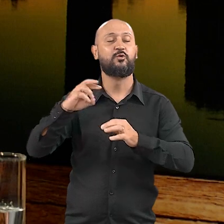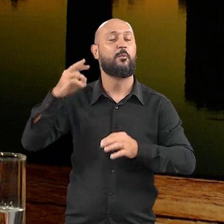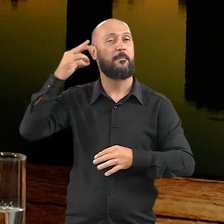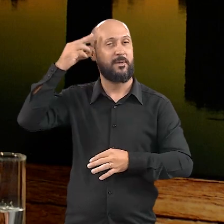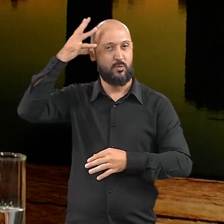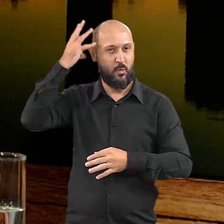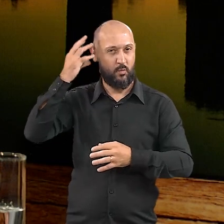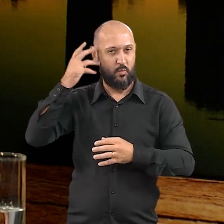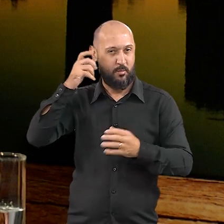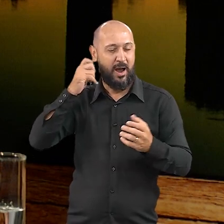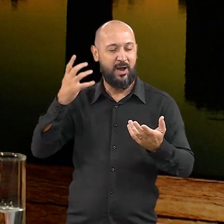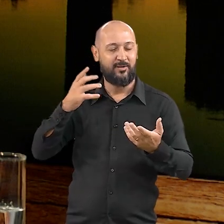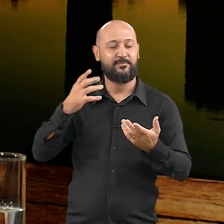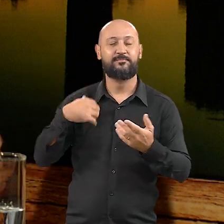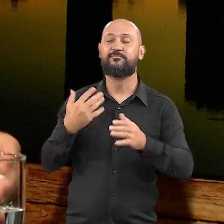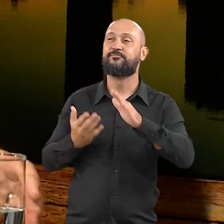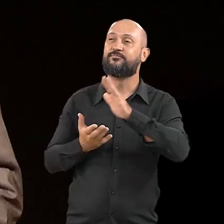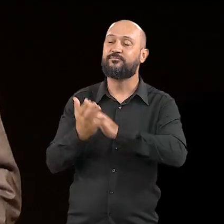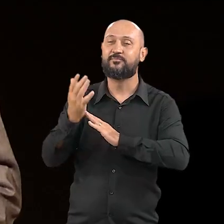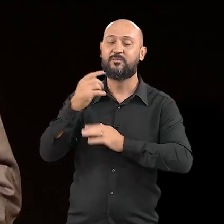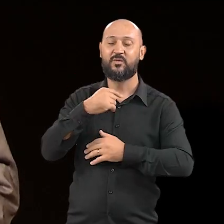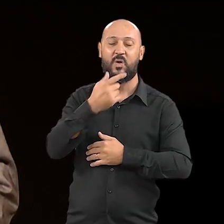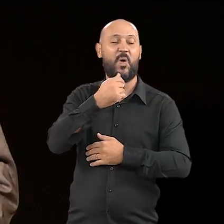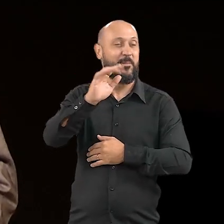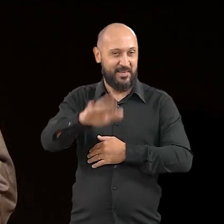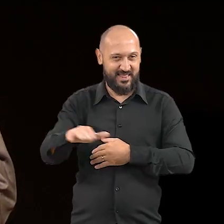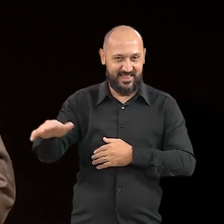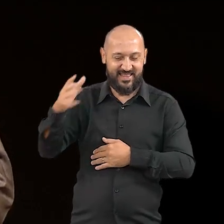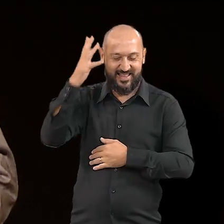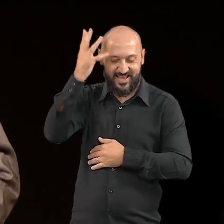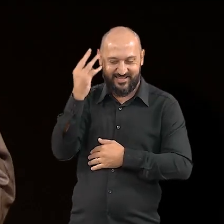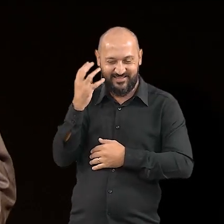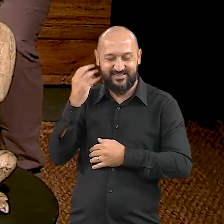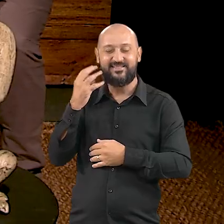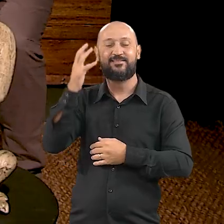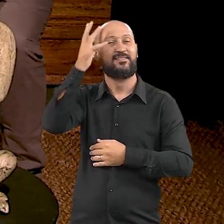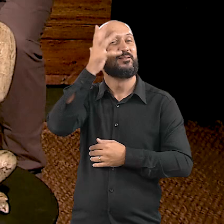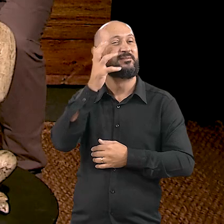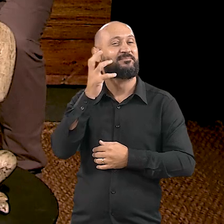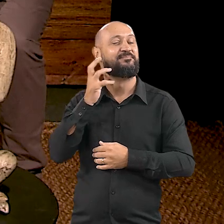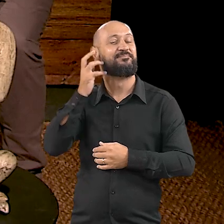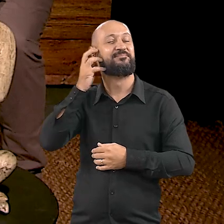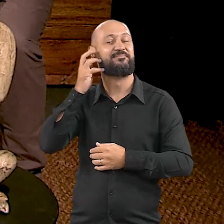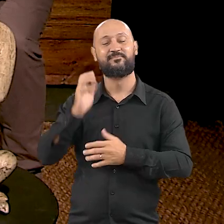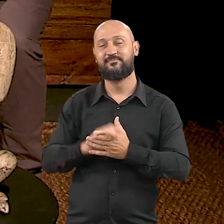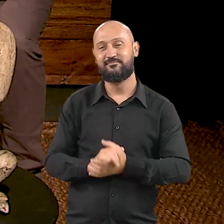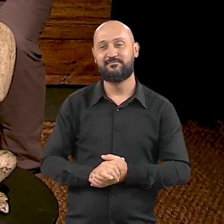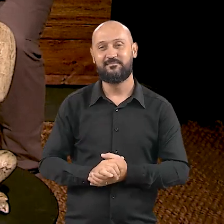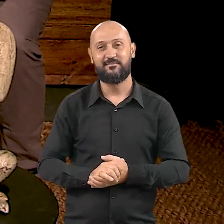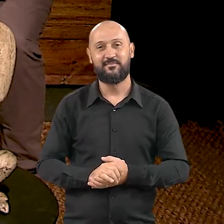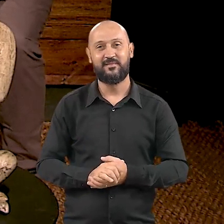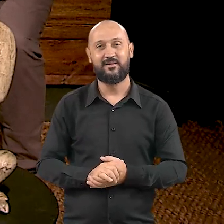exemplo, eu uma vez fui visitá-lo. Manuel Menino de Barros. A música chama Manuel Menino de Barros.